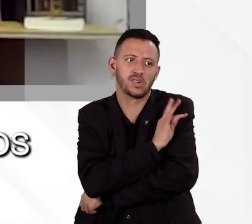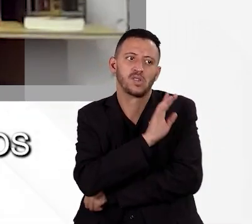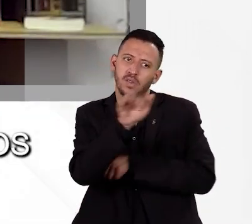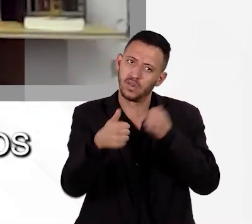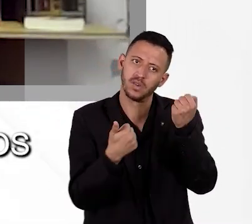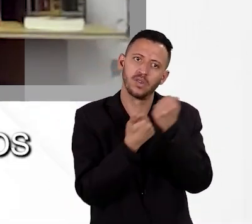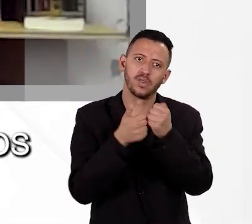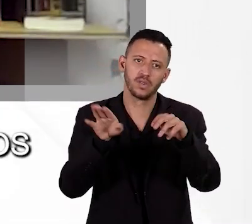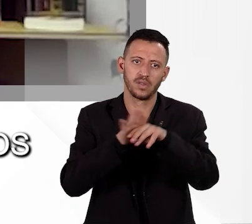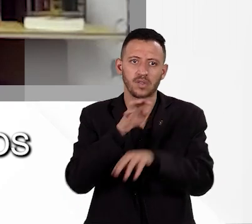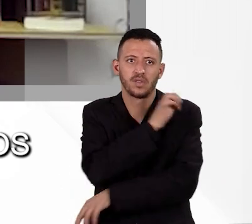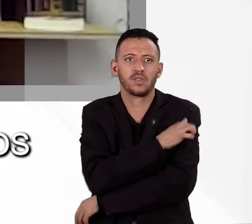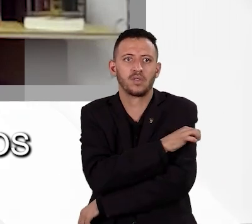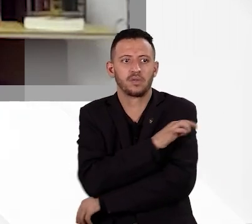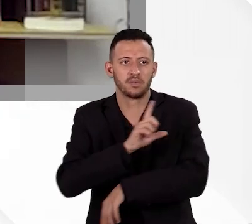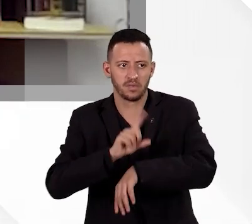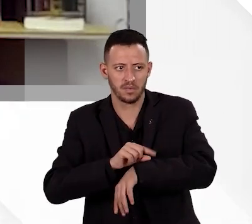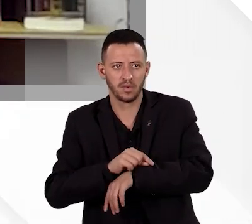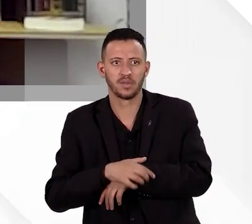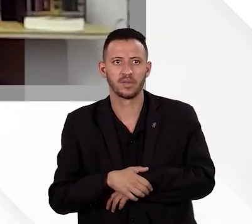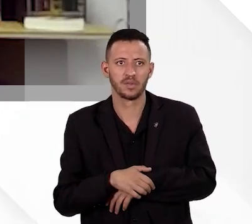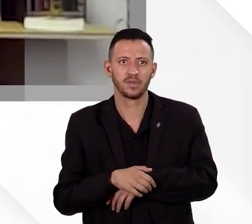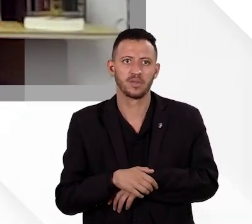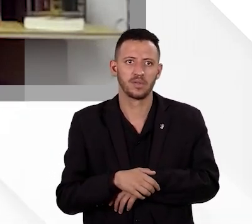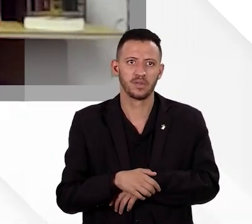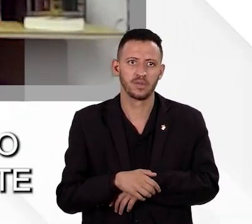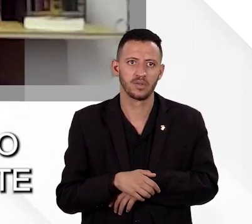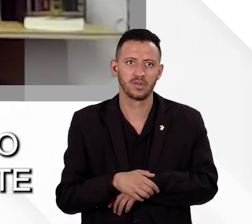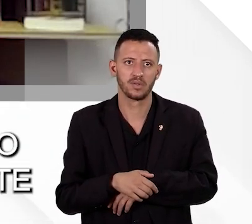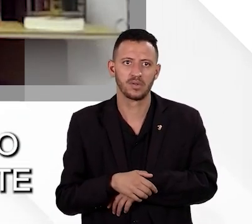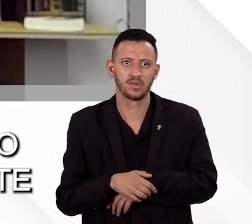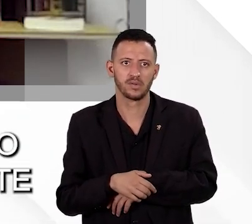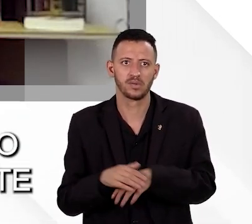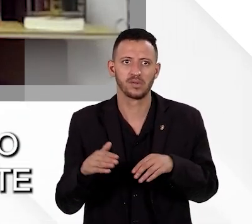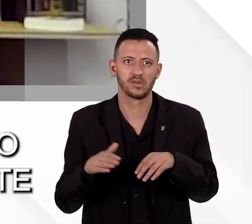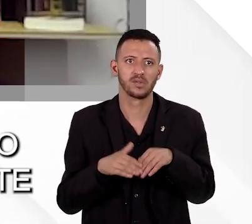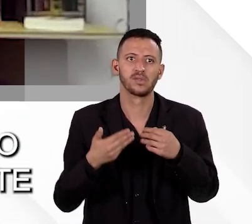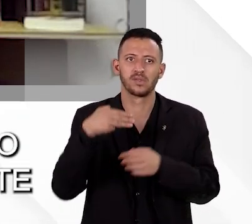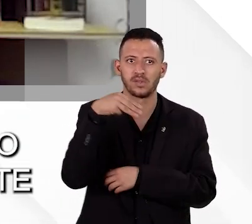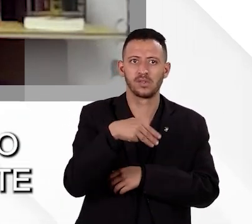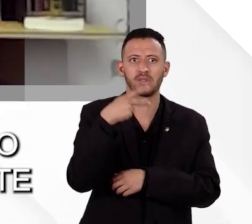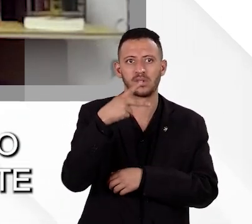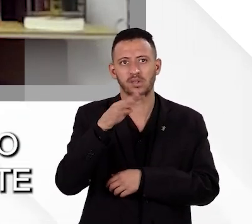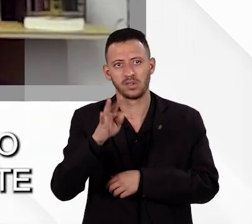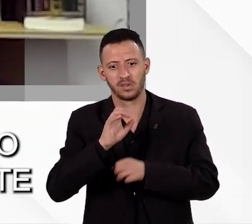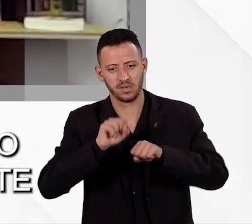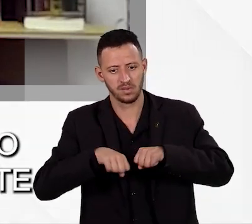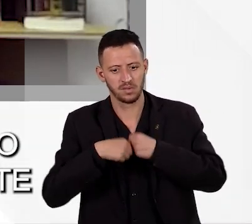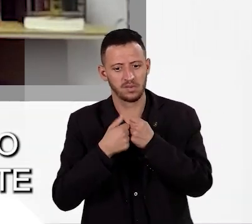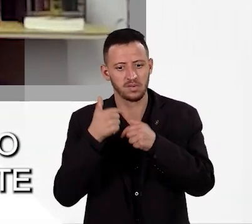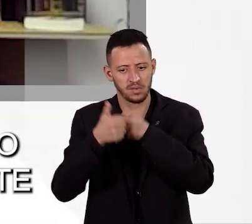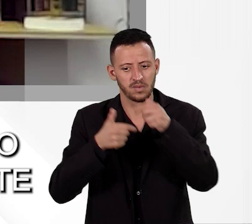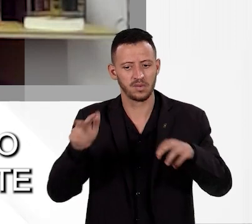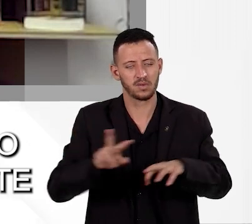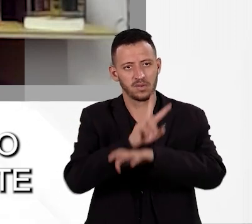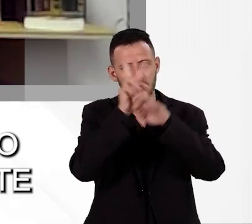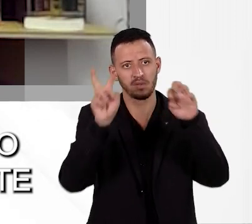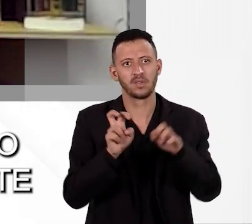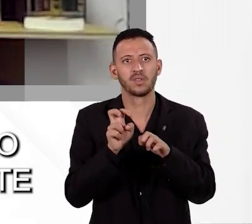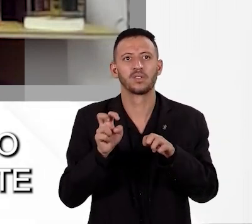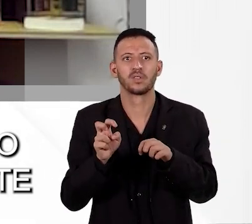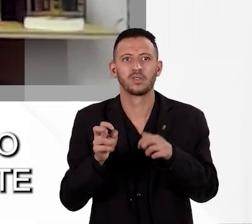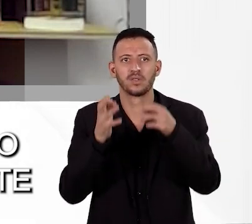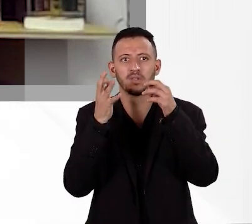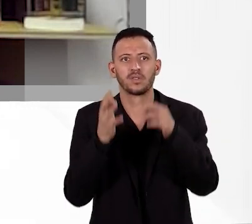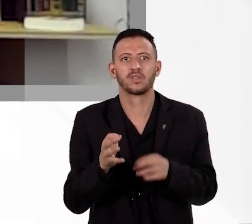enfermeiros, técnicos e auxiliares de enfermagem no primeiro momento, né? Então, o MPT vem se debruçando a respeito desse